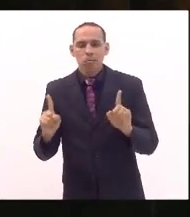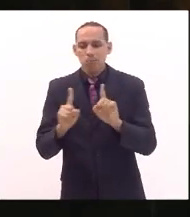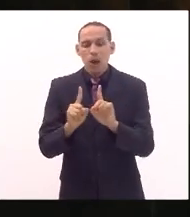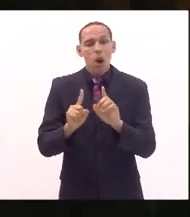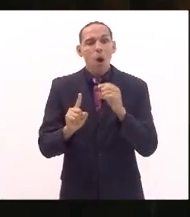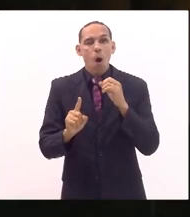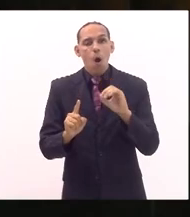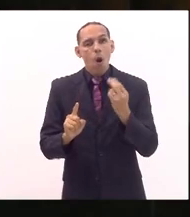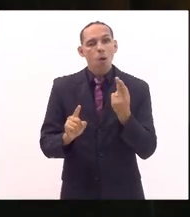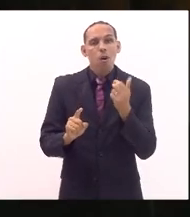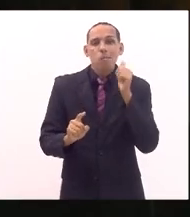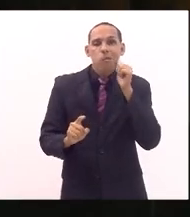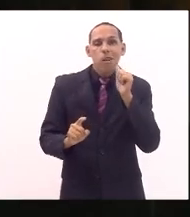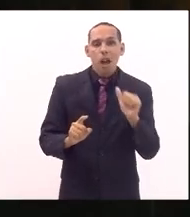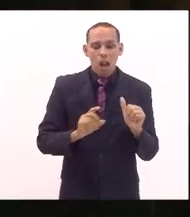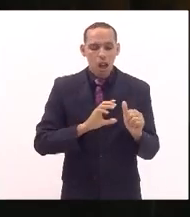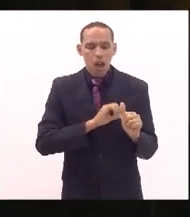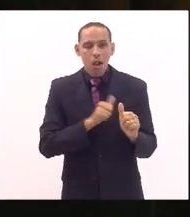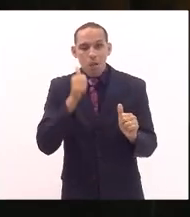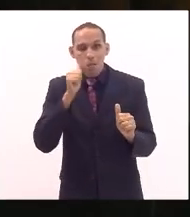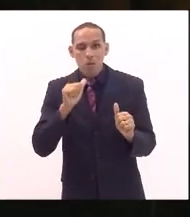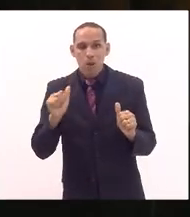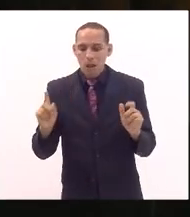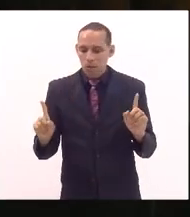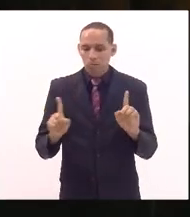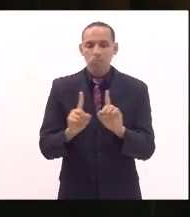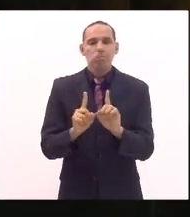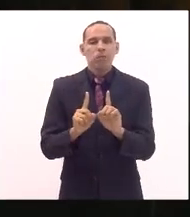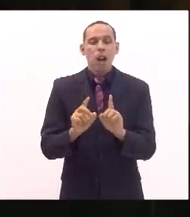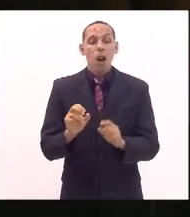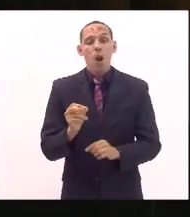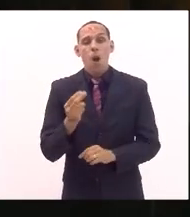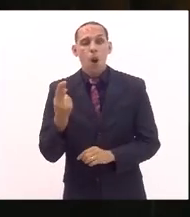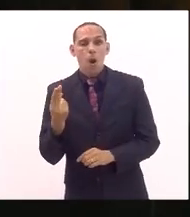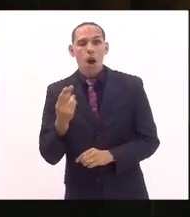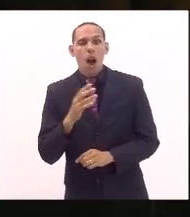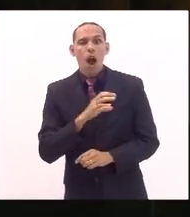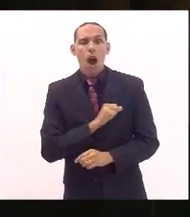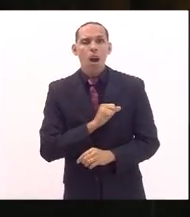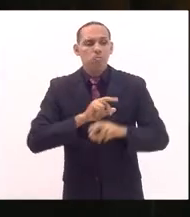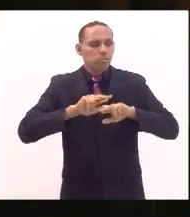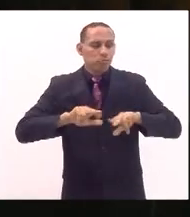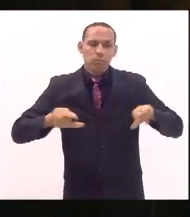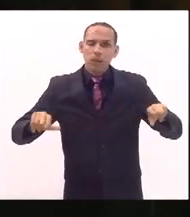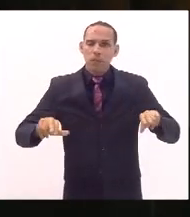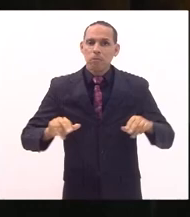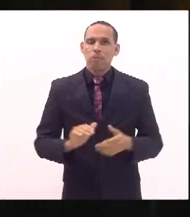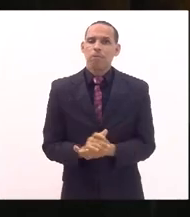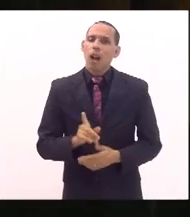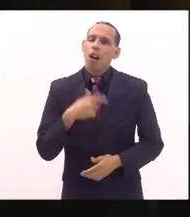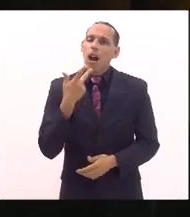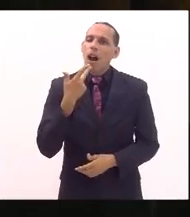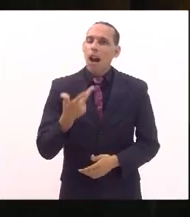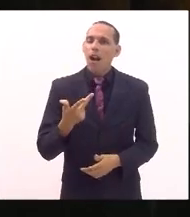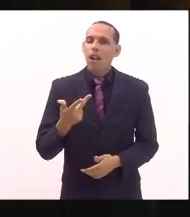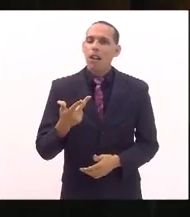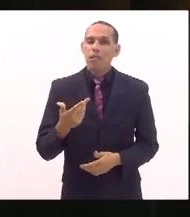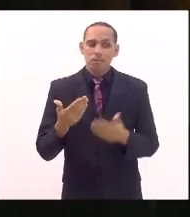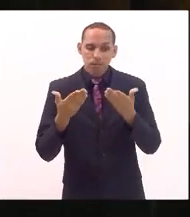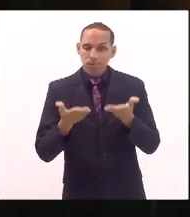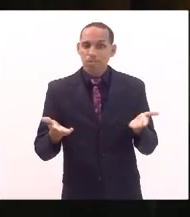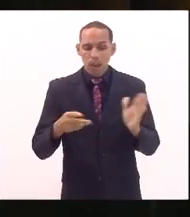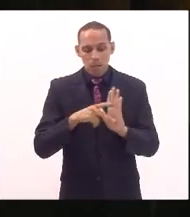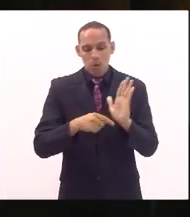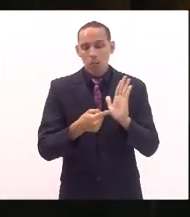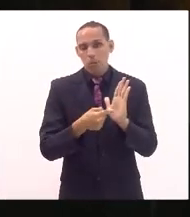homem é uma mulher que ame outra mulher ou que ame pluralmente é disso que estamos falando é de